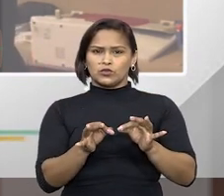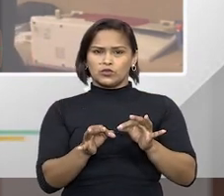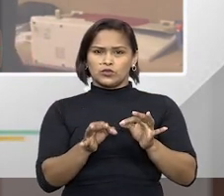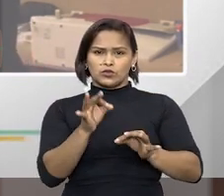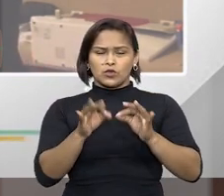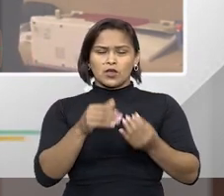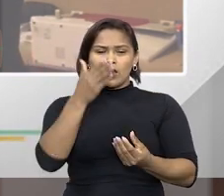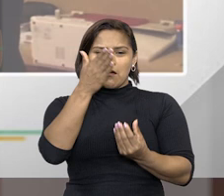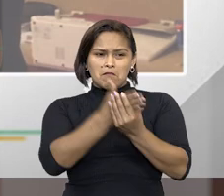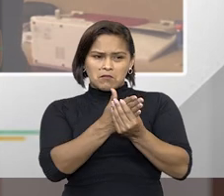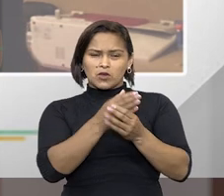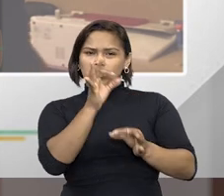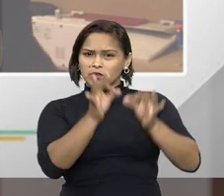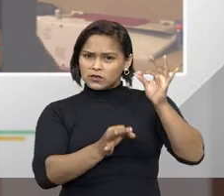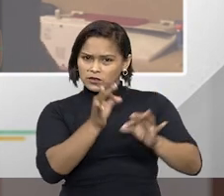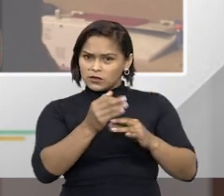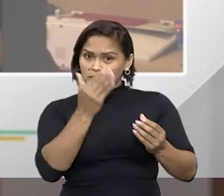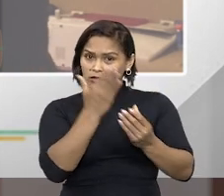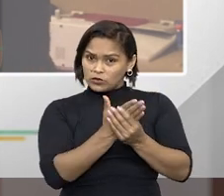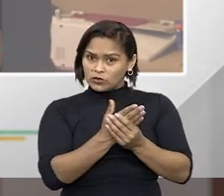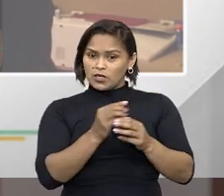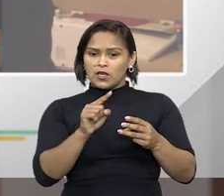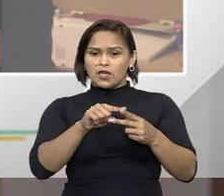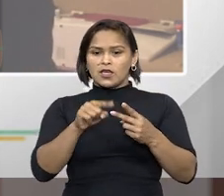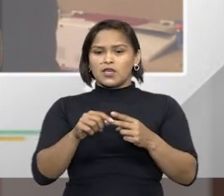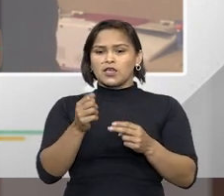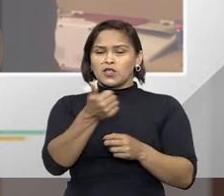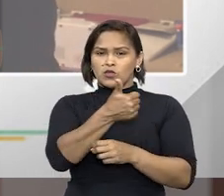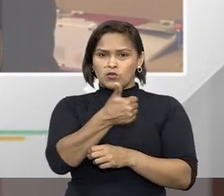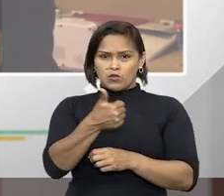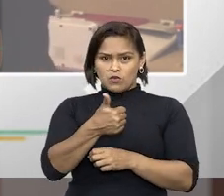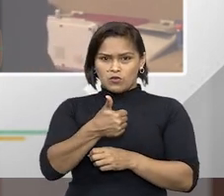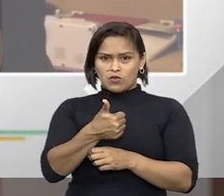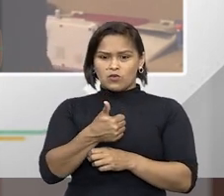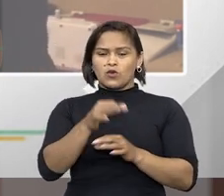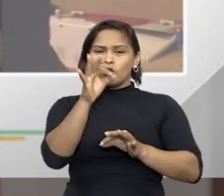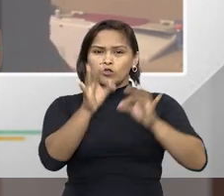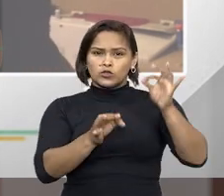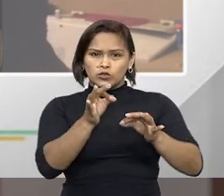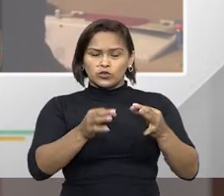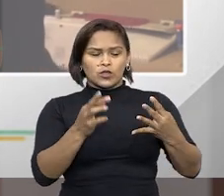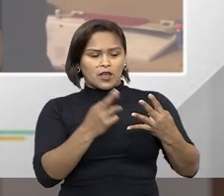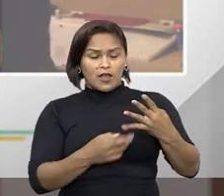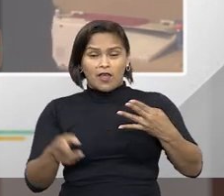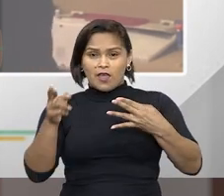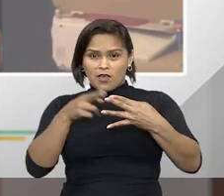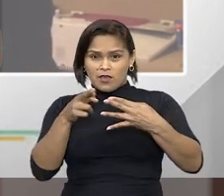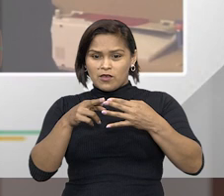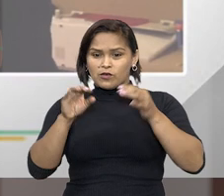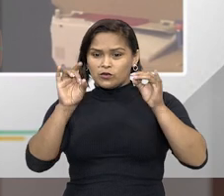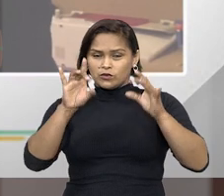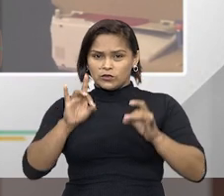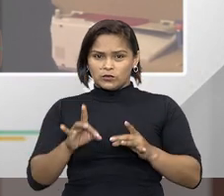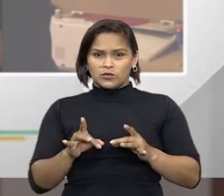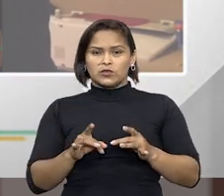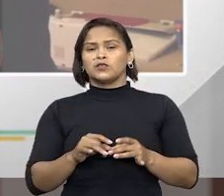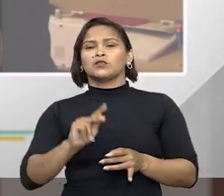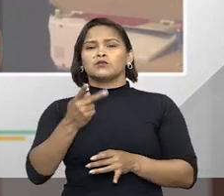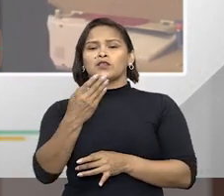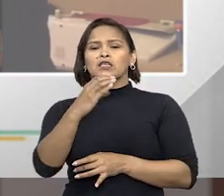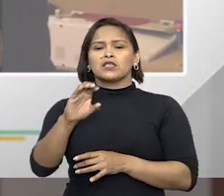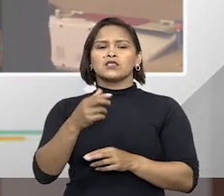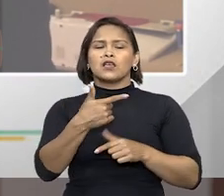julgar, processar e julgar. Inciso 1, julgar em recurso ordinário, né, habeas corpus, etc. Aí, de